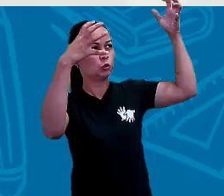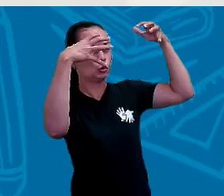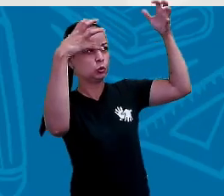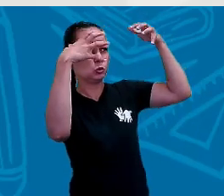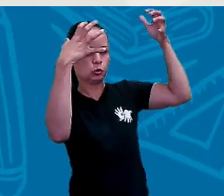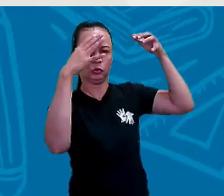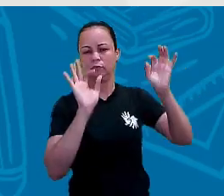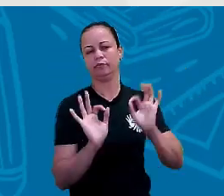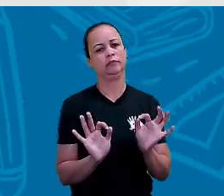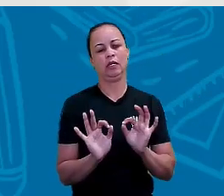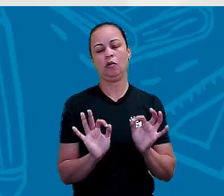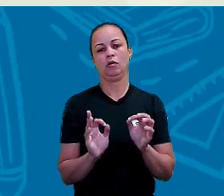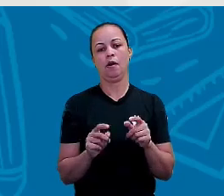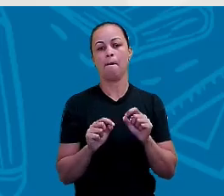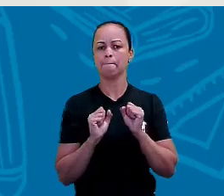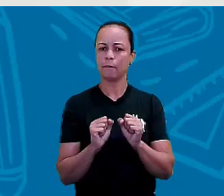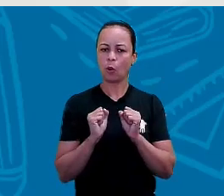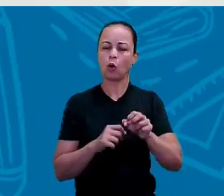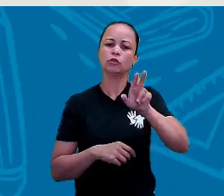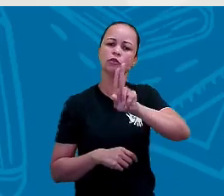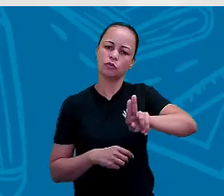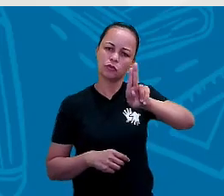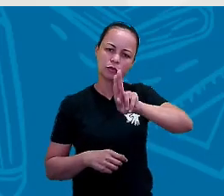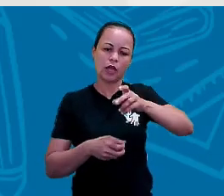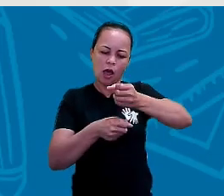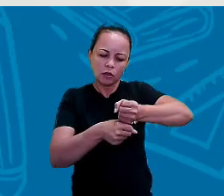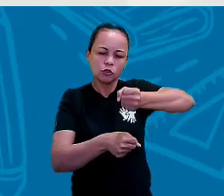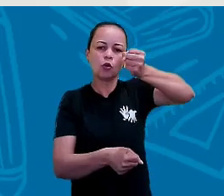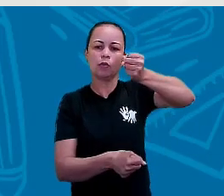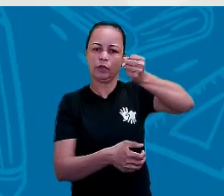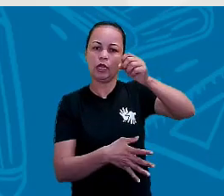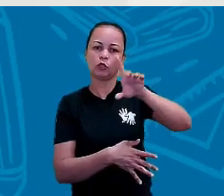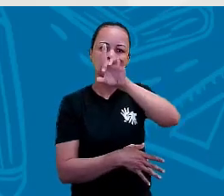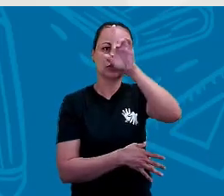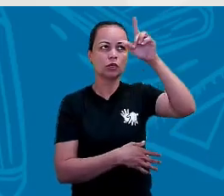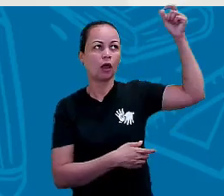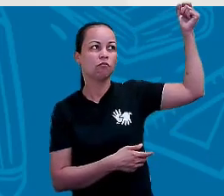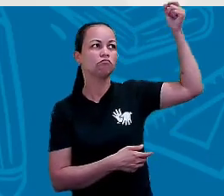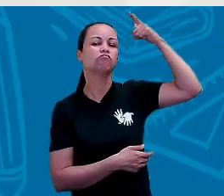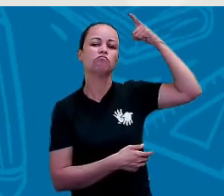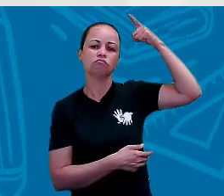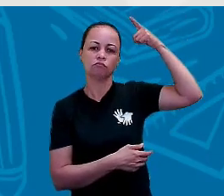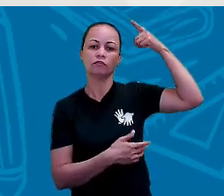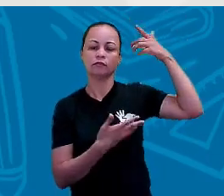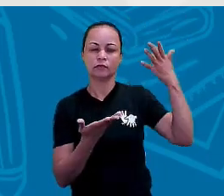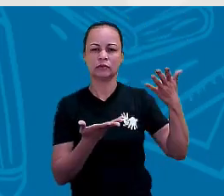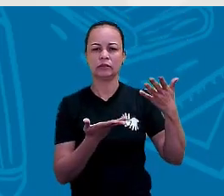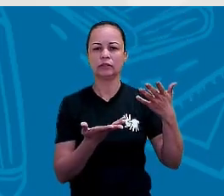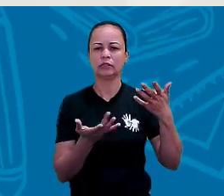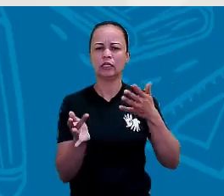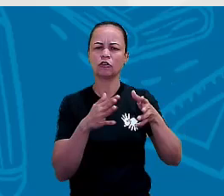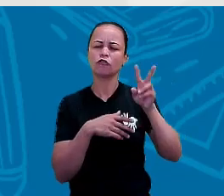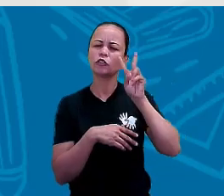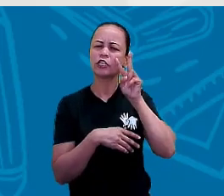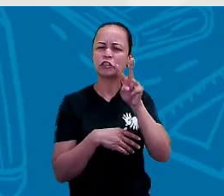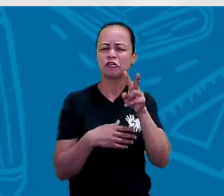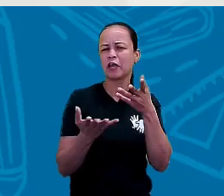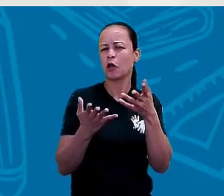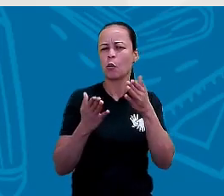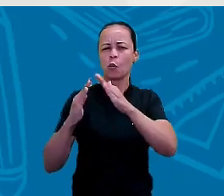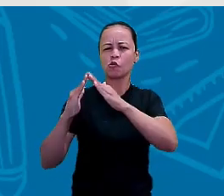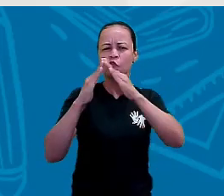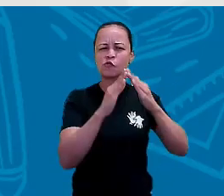se molhar. A gente também pode e deve usar a sombrinha num dia de sol, né? Eu tenho certeza que você já deve ter visto algum